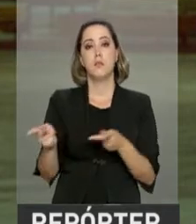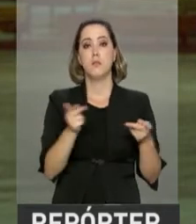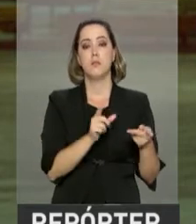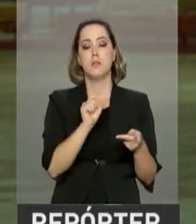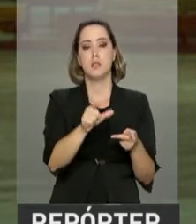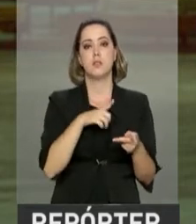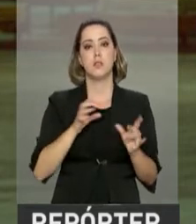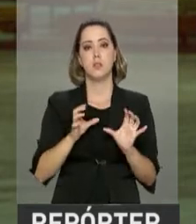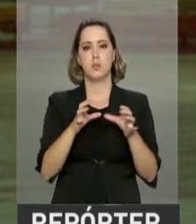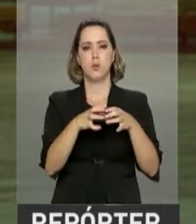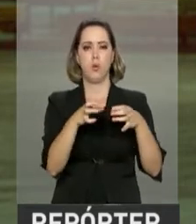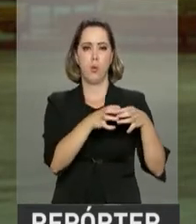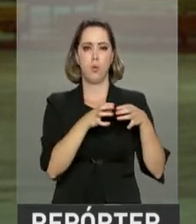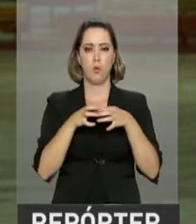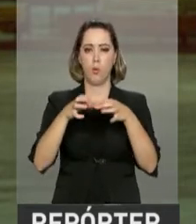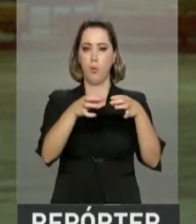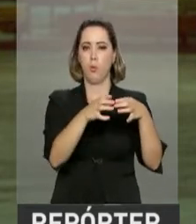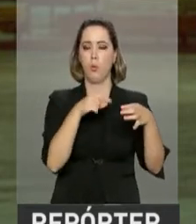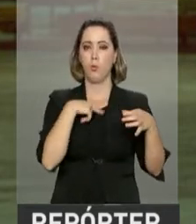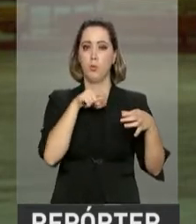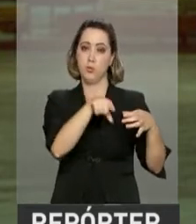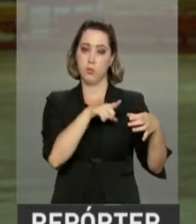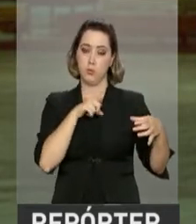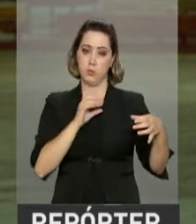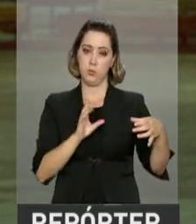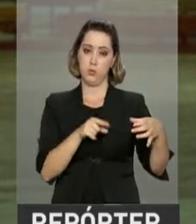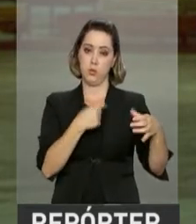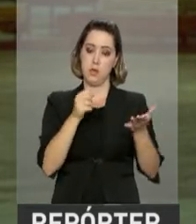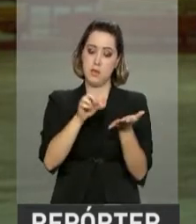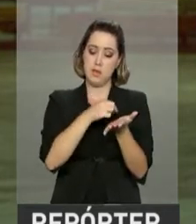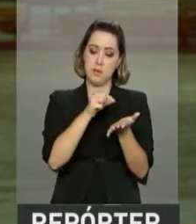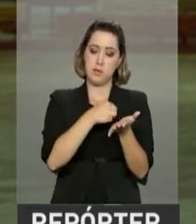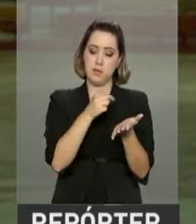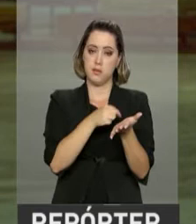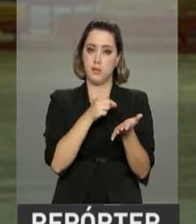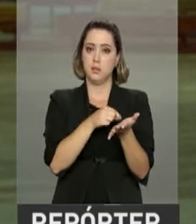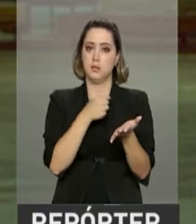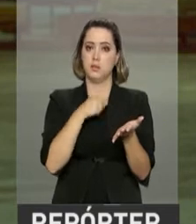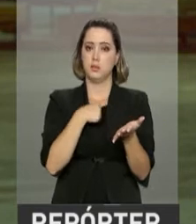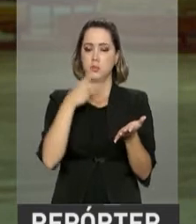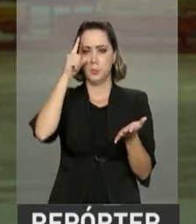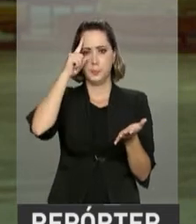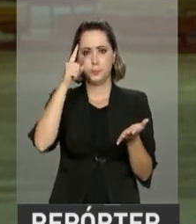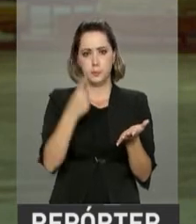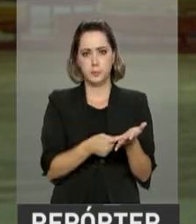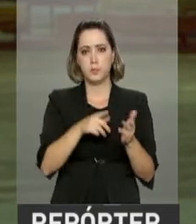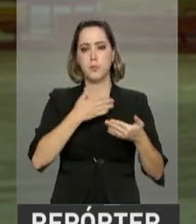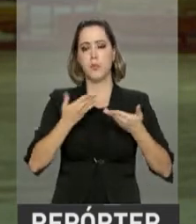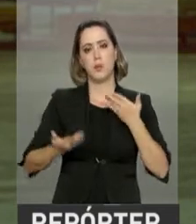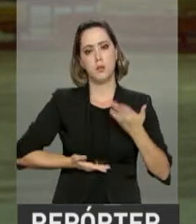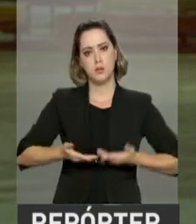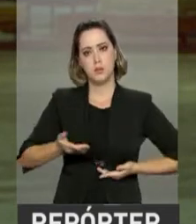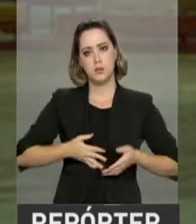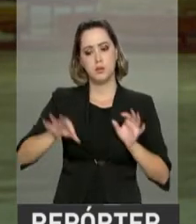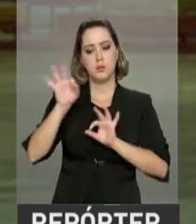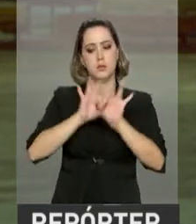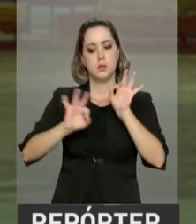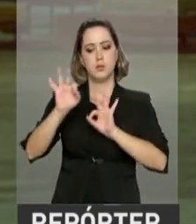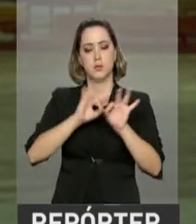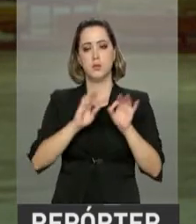multimodal aloísio campos e assina uma ordem de serviço de adequação da capacidade da